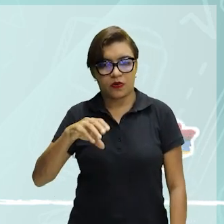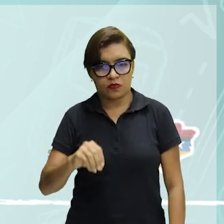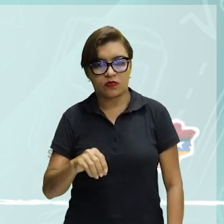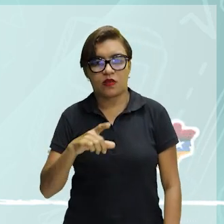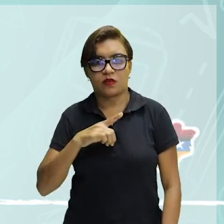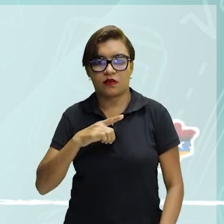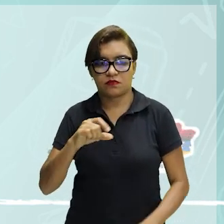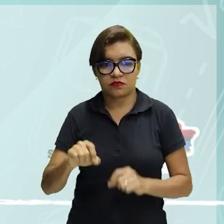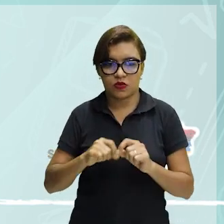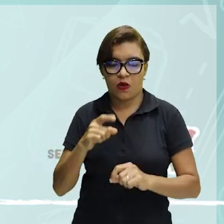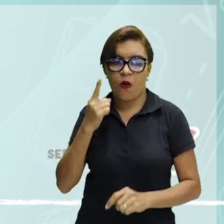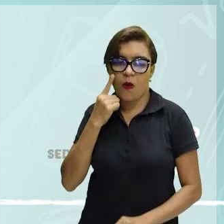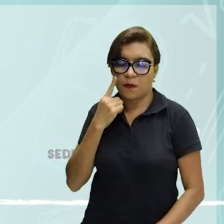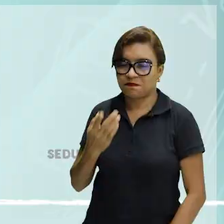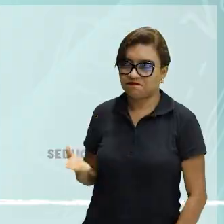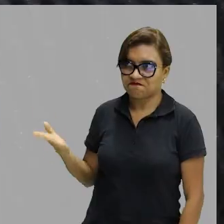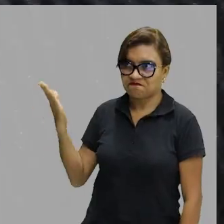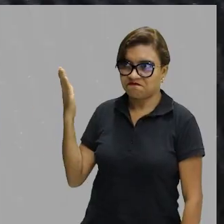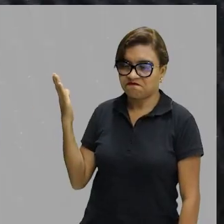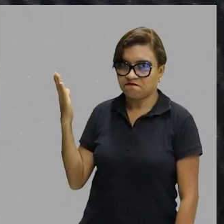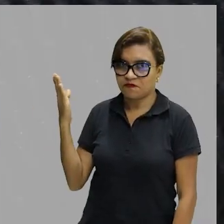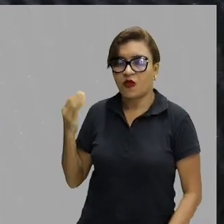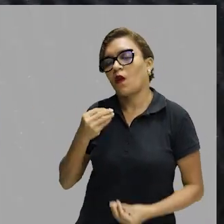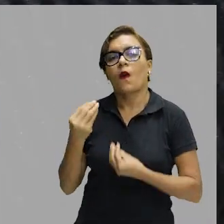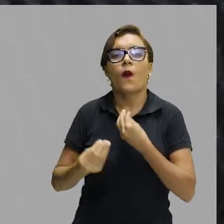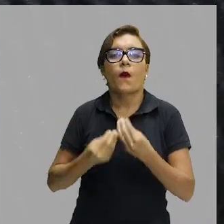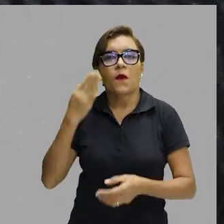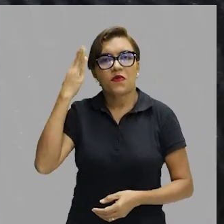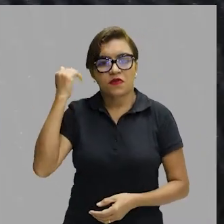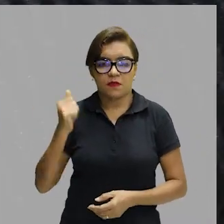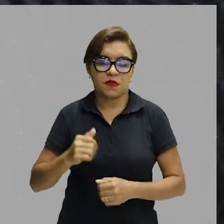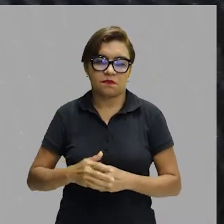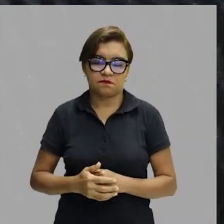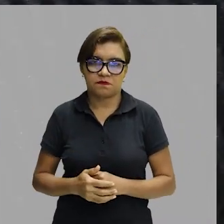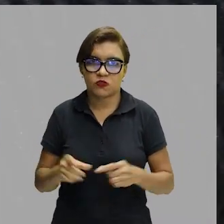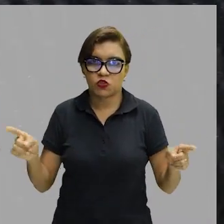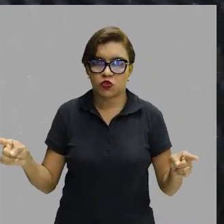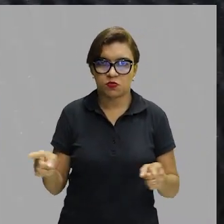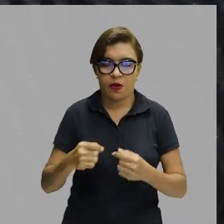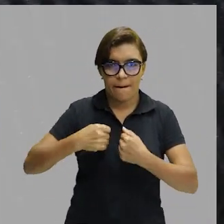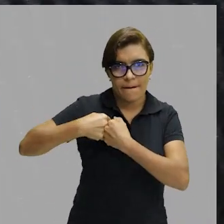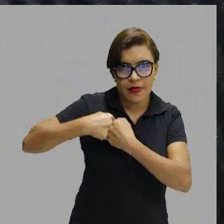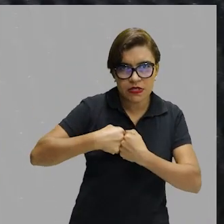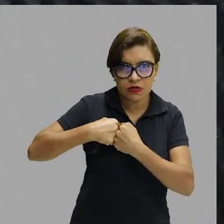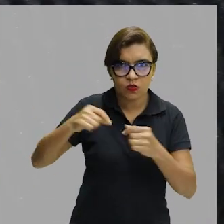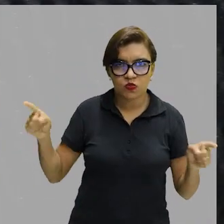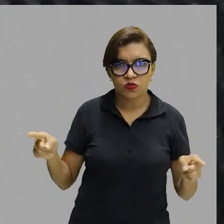solução. Então, vamos lá. Então, queremos saber quanto que vai diminuir a pressão